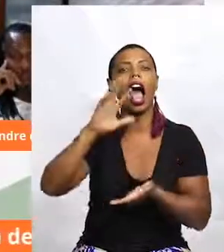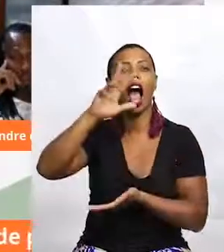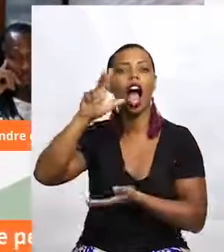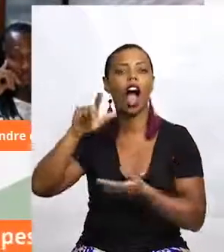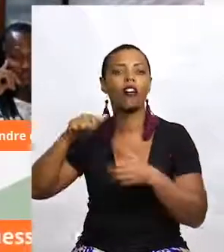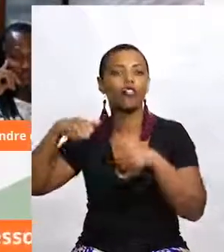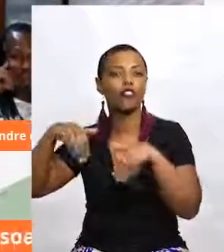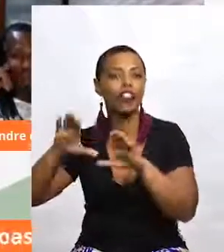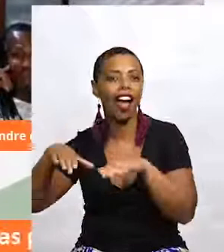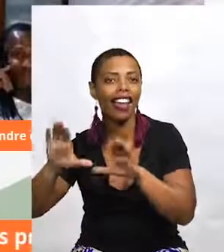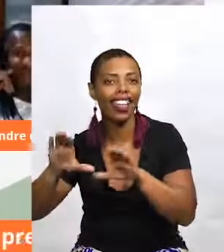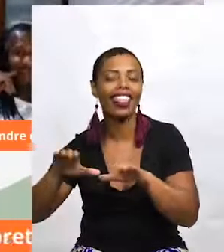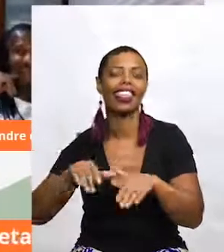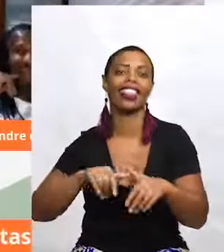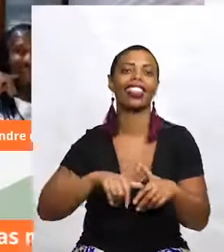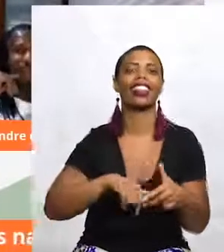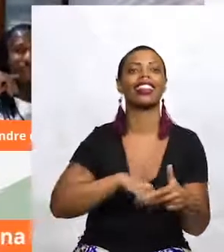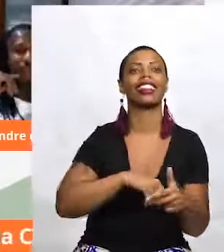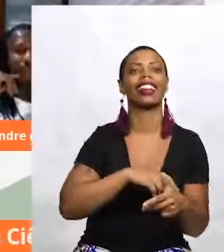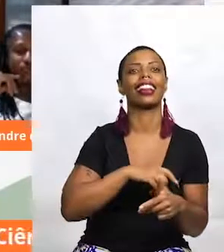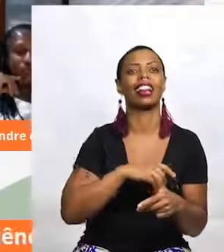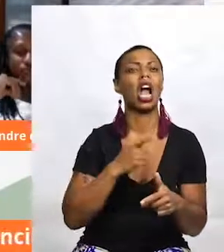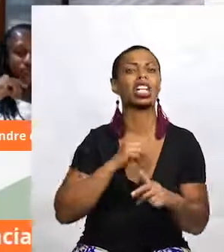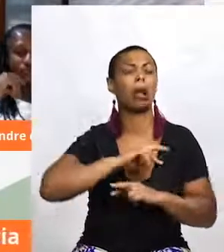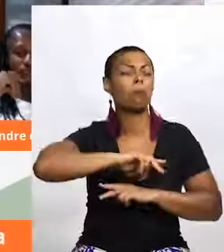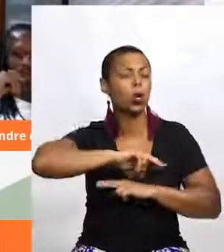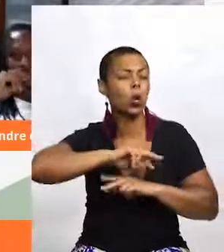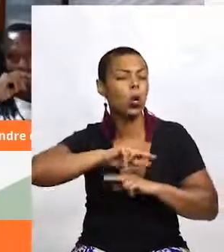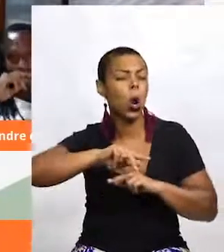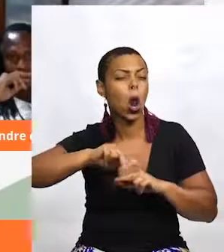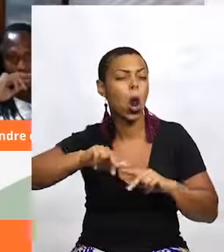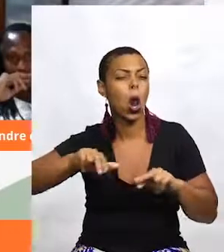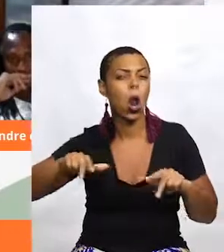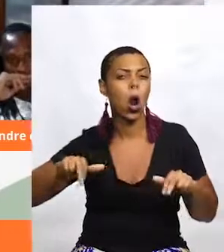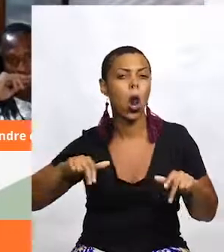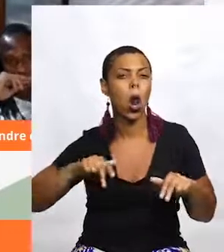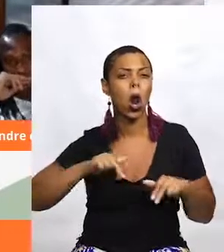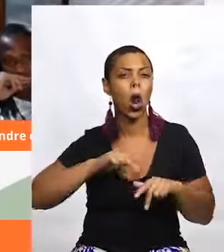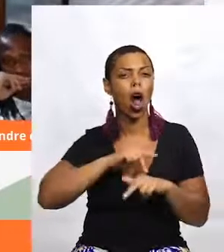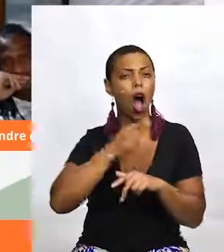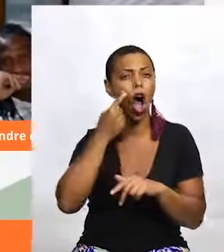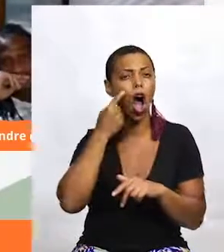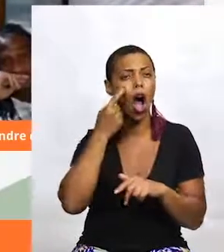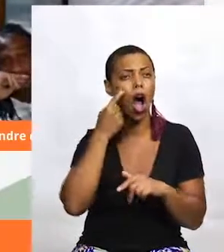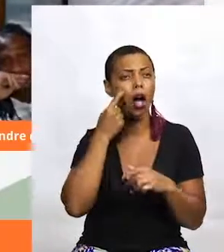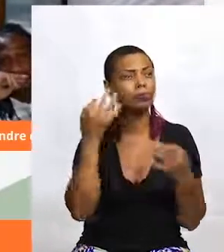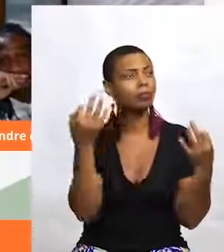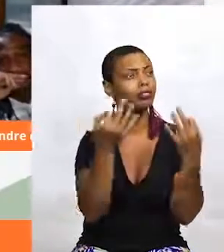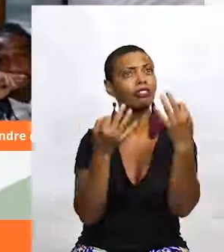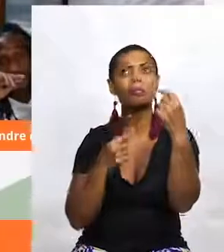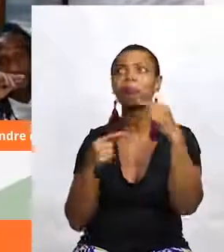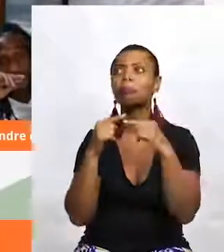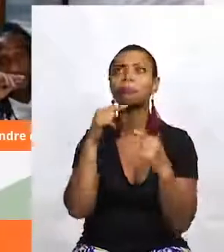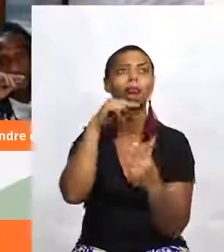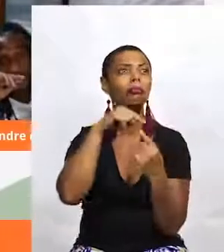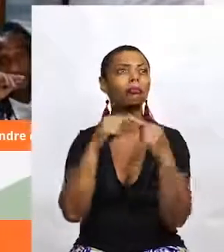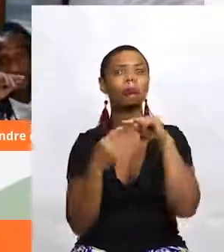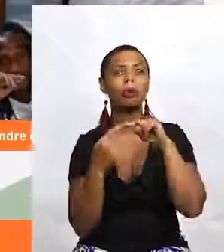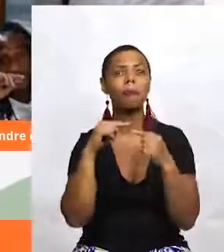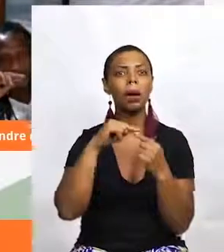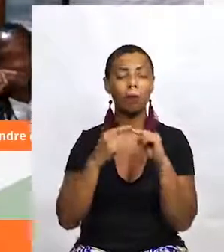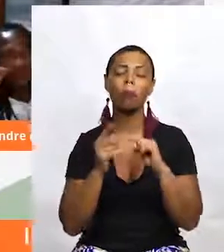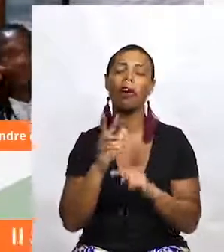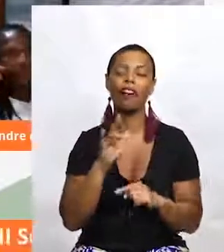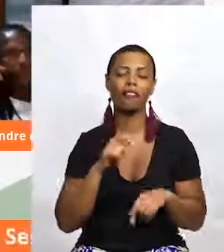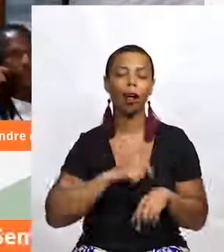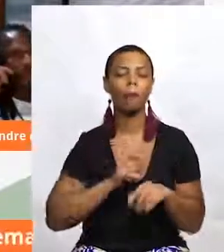vamos falar de toda essa multipluralidade que a gente tem. Olha a redundância linda. A gente vai trazer aqui mais momentos